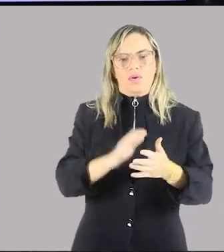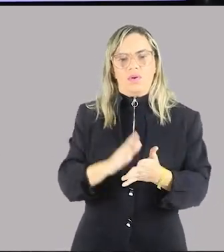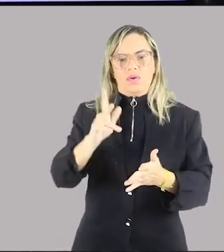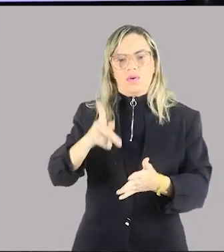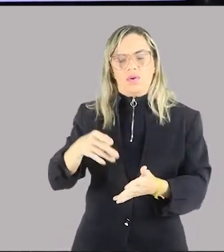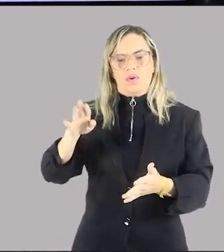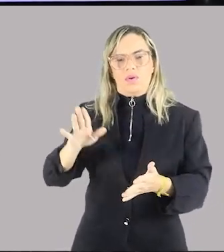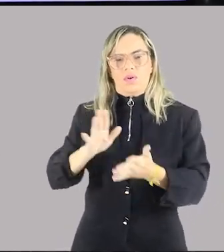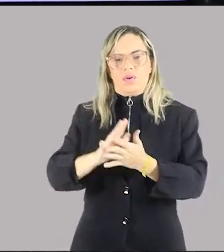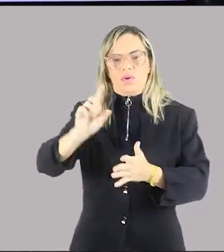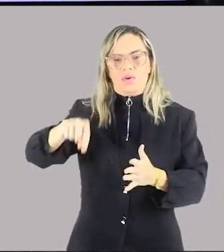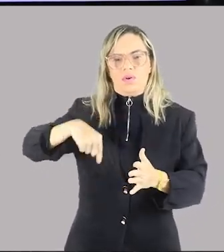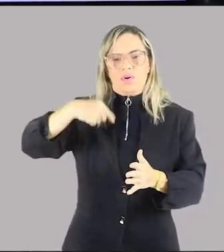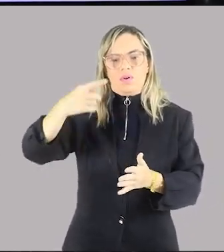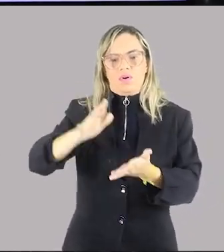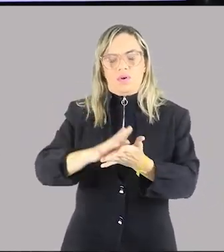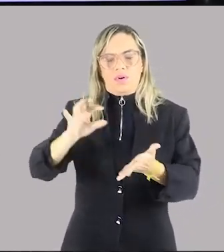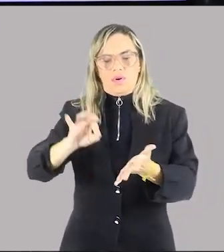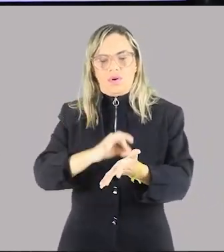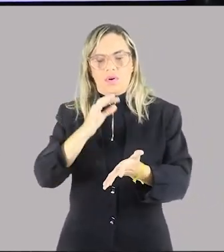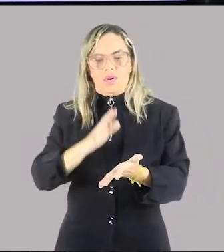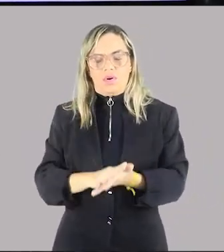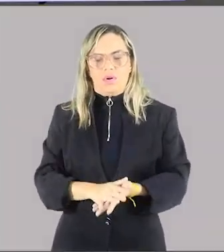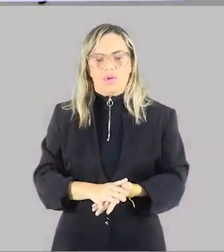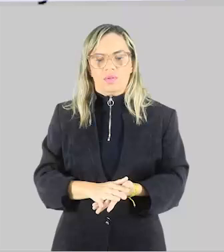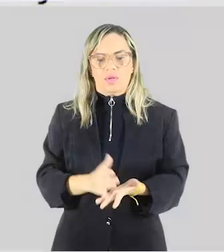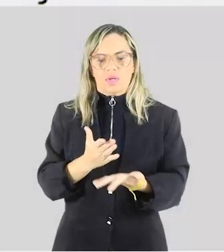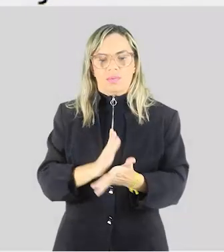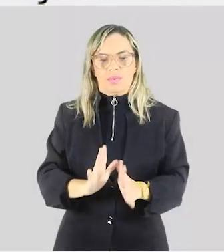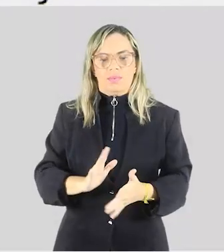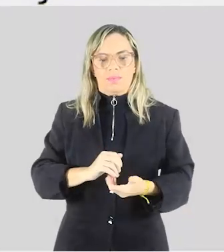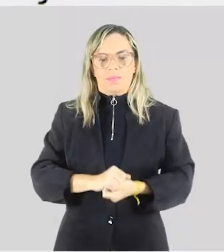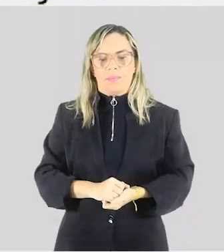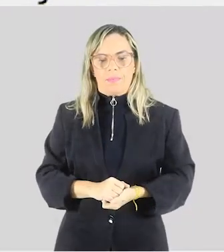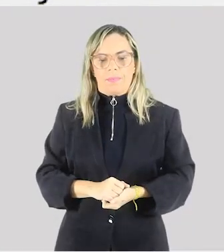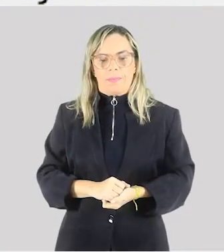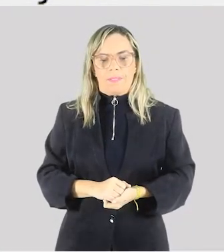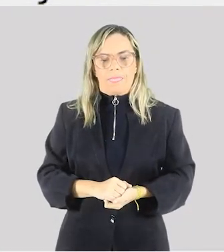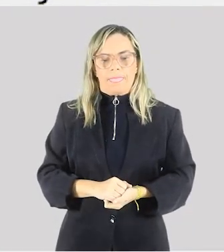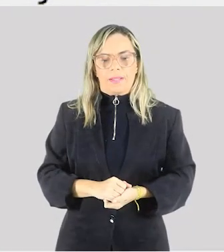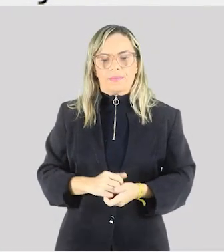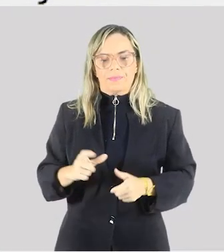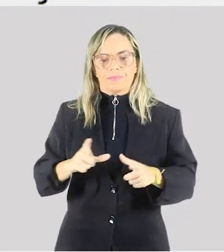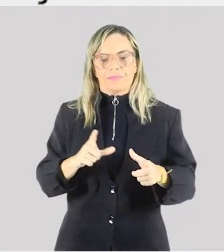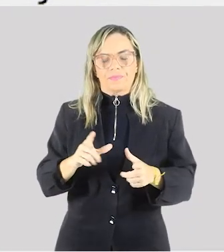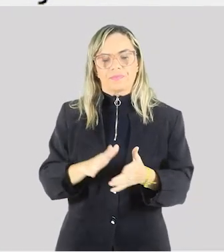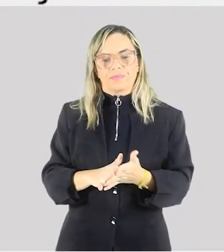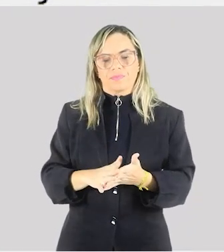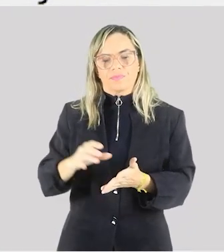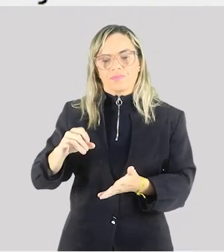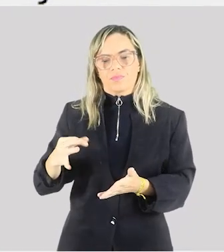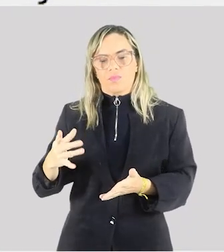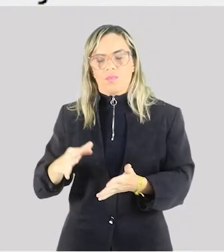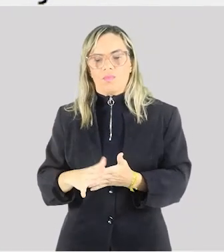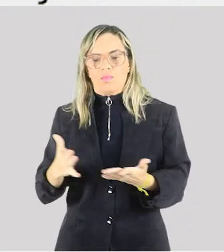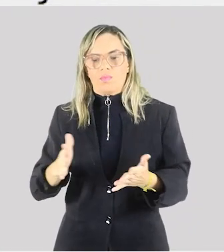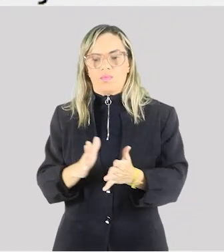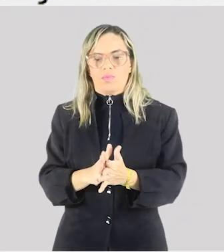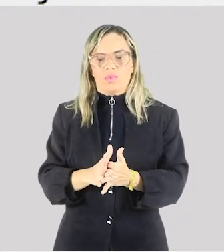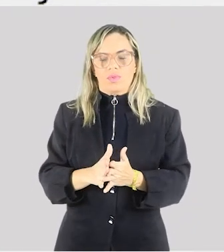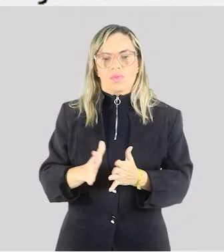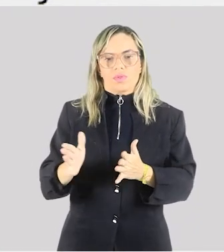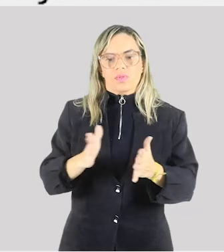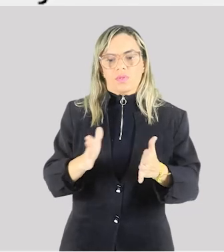o período ali de contrato, perfeito? Os servidores estatais temporários não são contratados por meio de